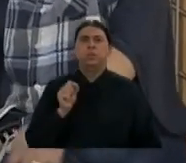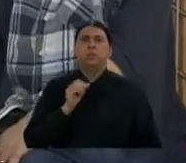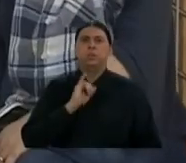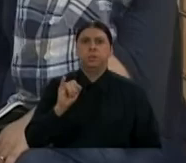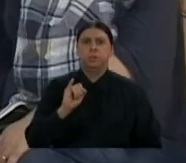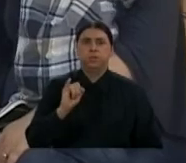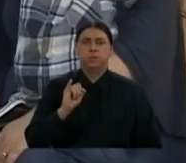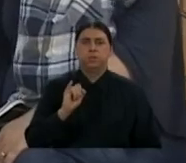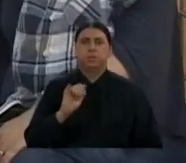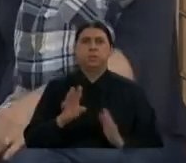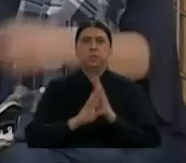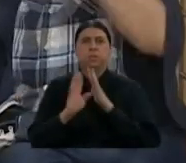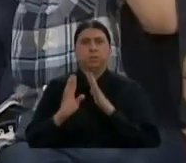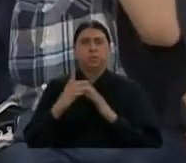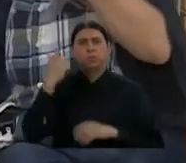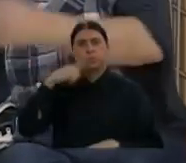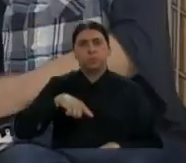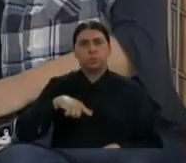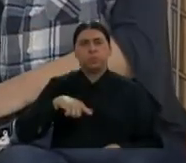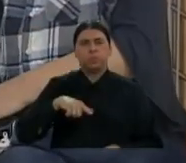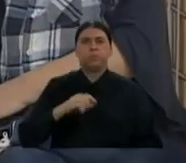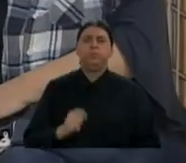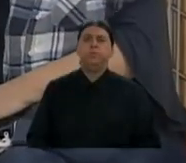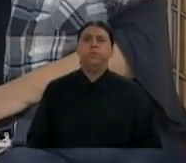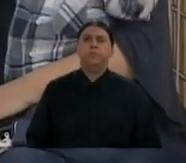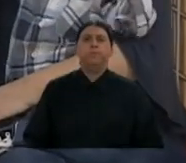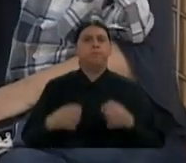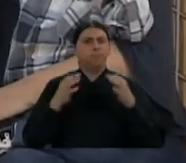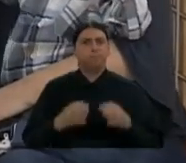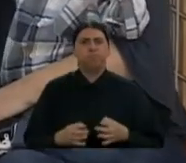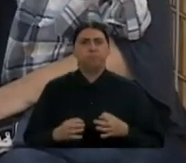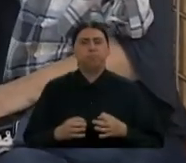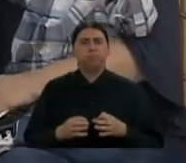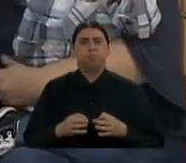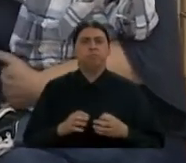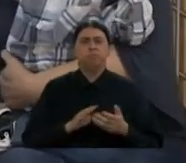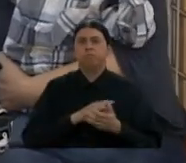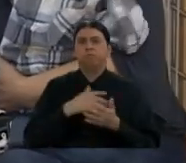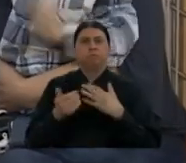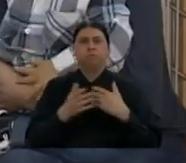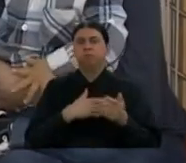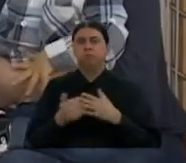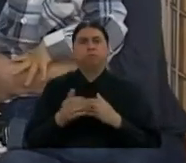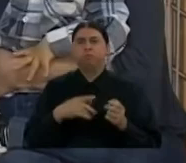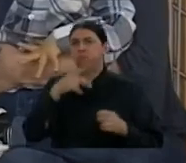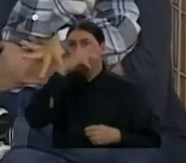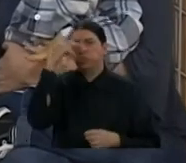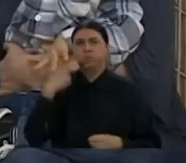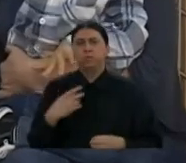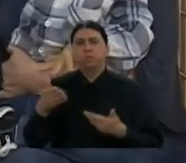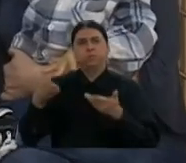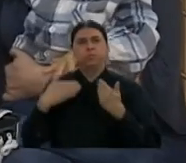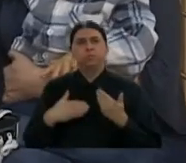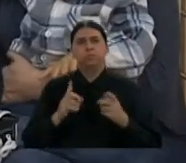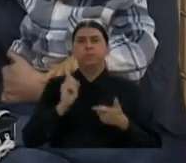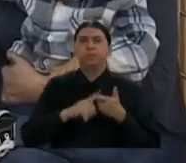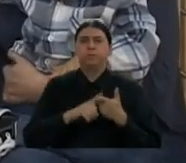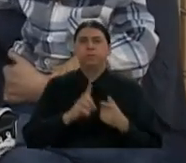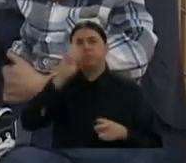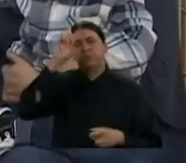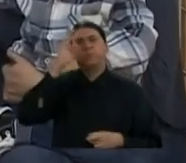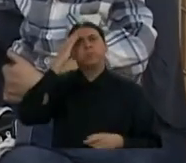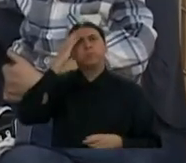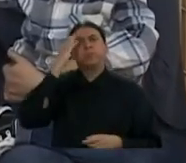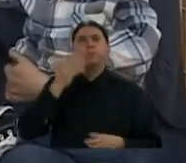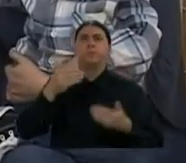pra parar na fila novamente a gente com certeza não escolheria mais o perfil né a gente deixaria vir porque deus sabe o que vai